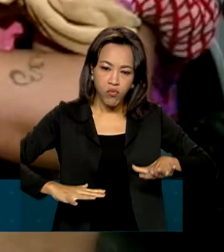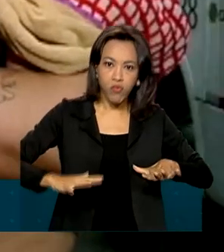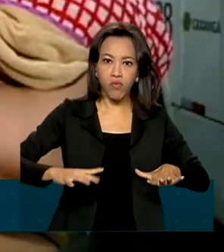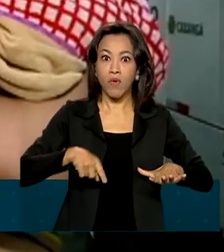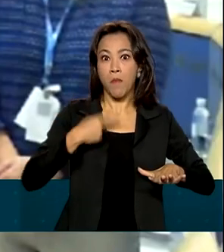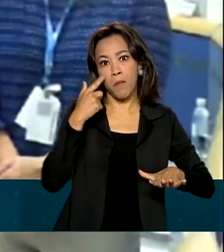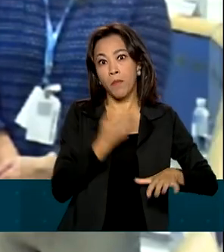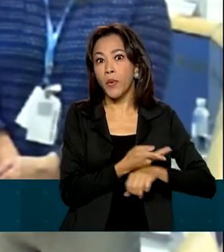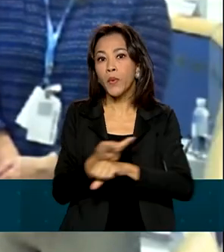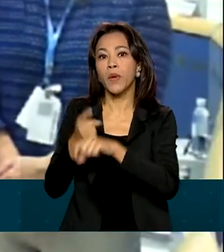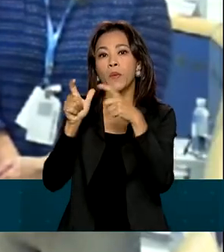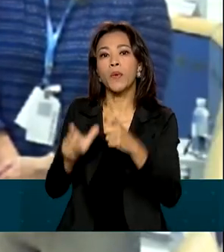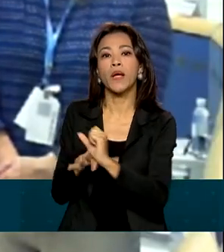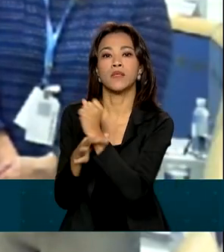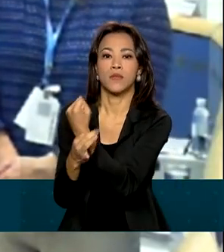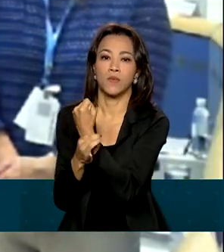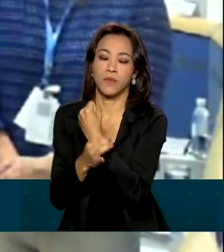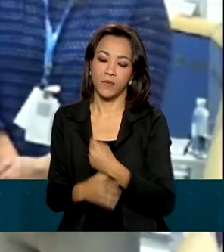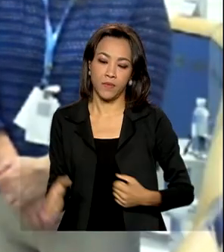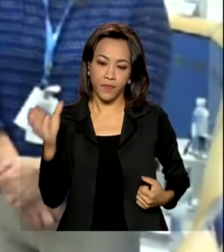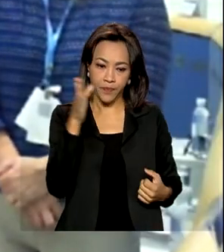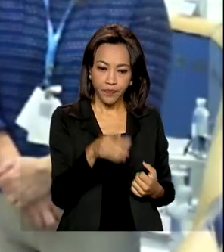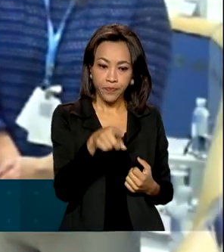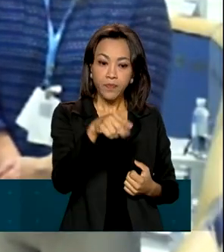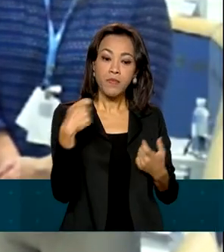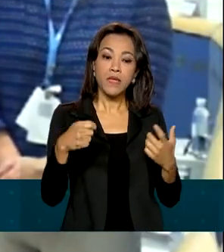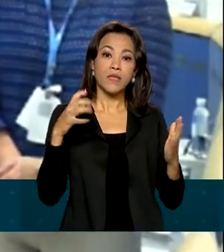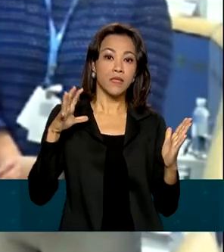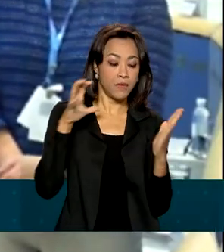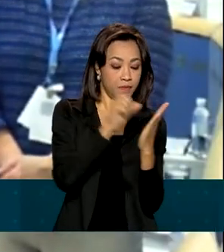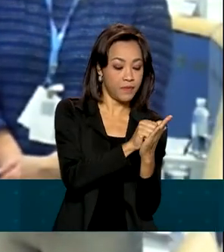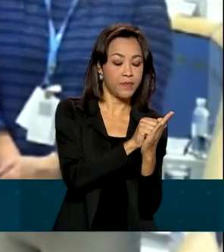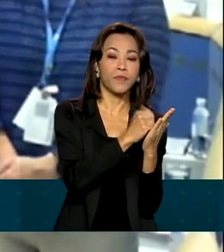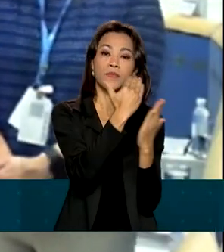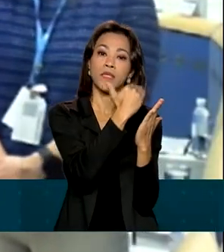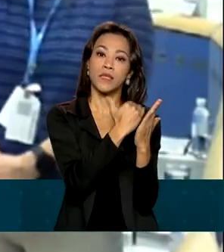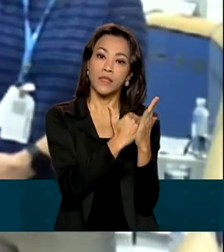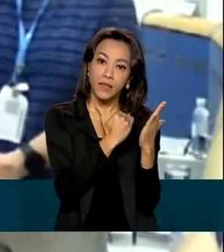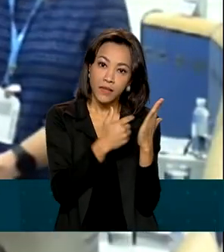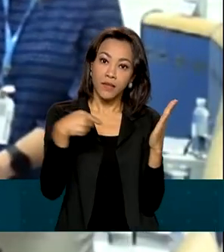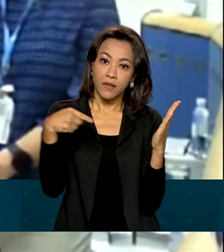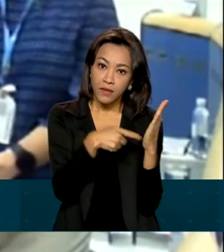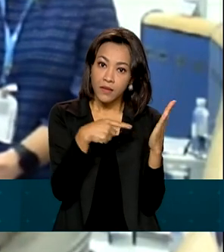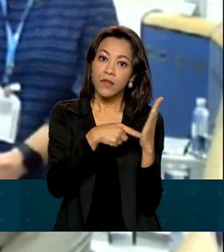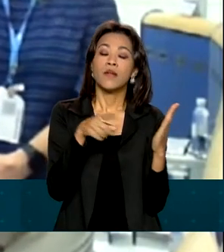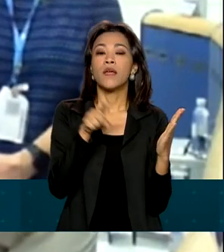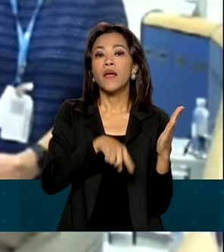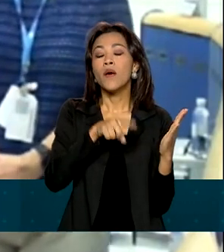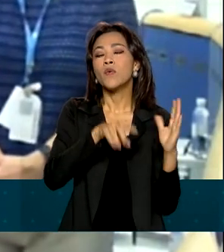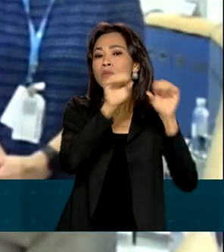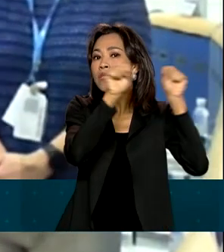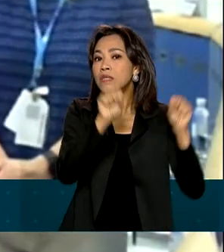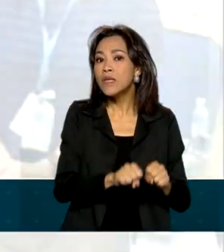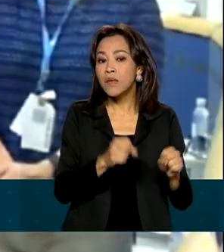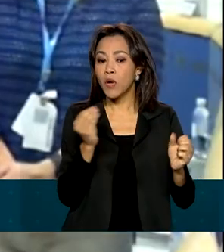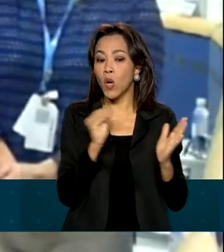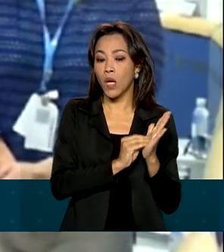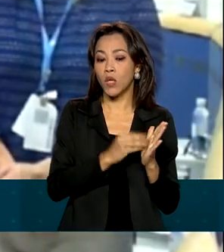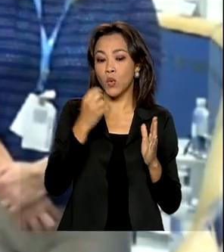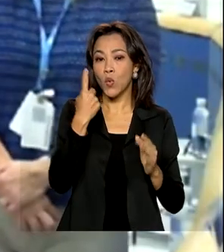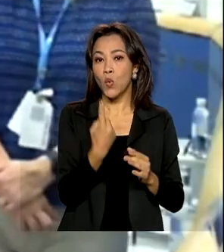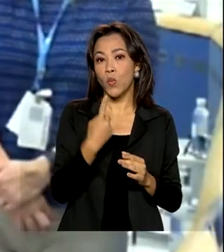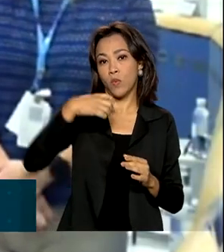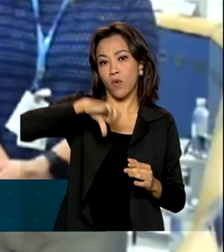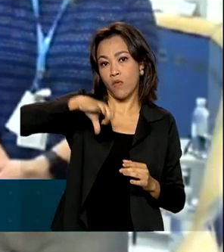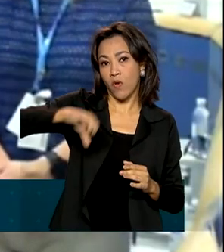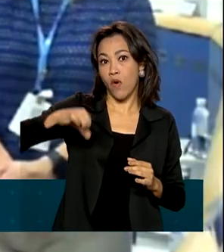local seguro. As pessoas devem se cadastrar no serviço de alertas da Defesa Civil Nacional, através do telefone 199. Basta